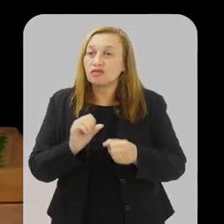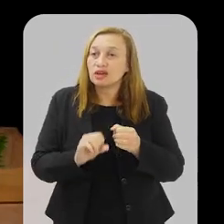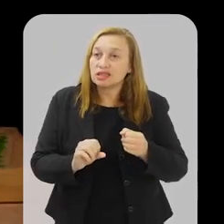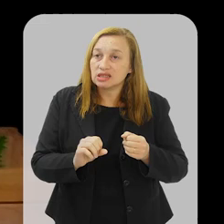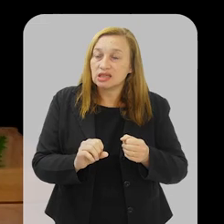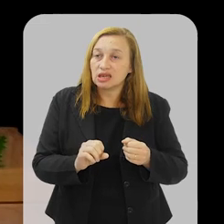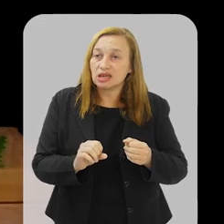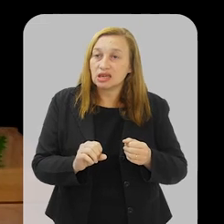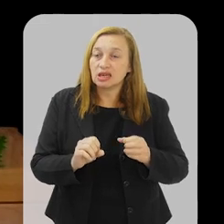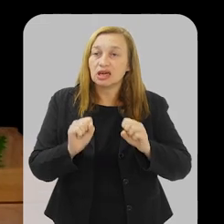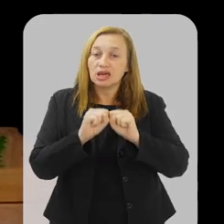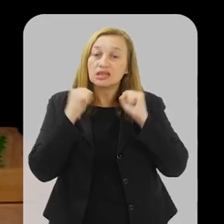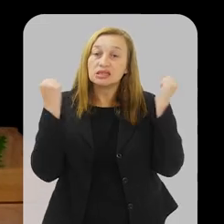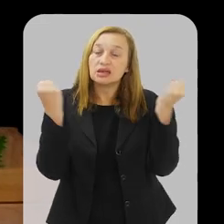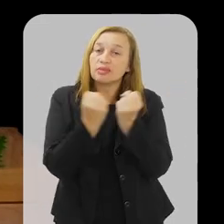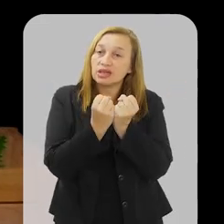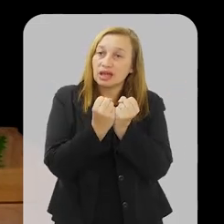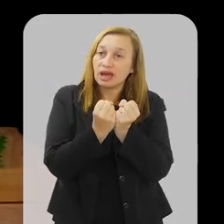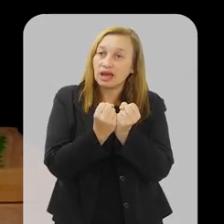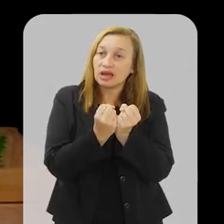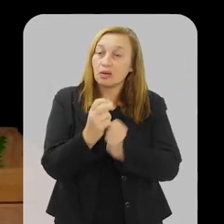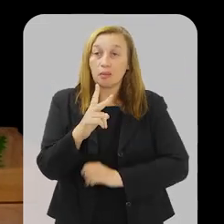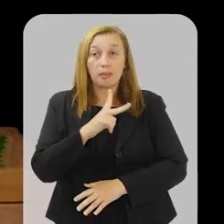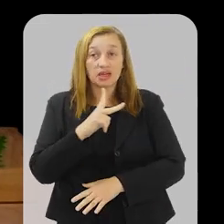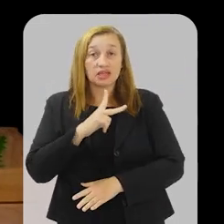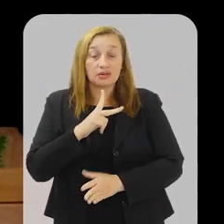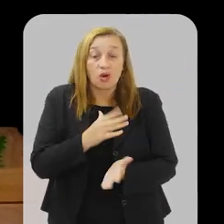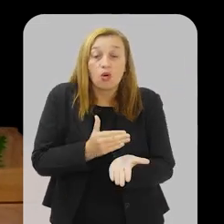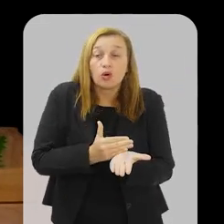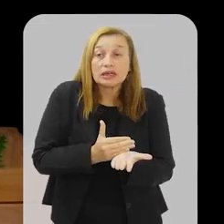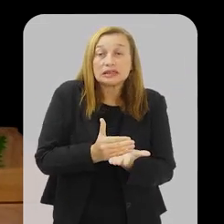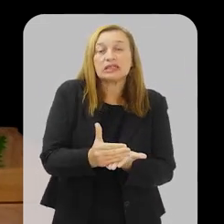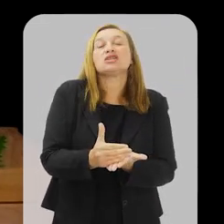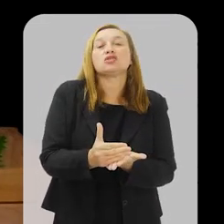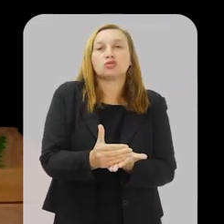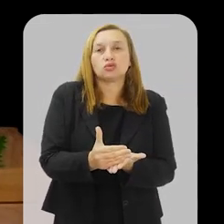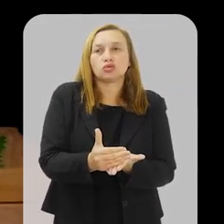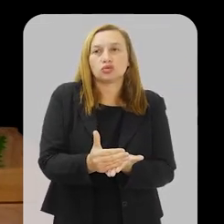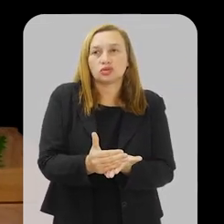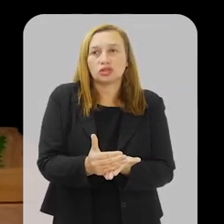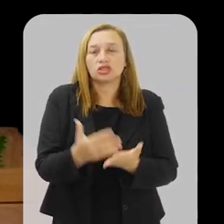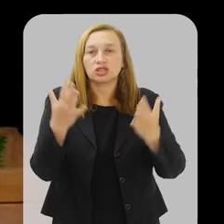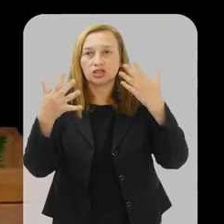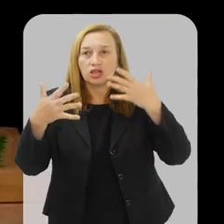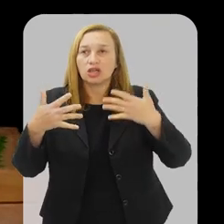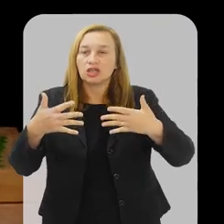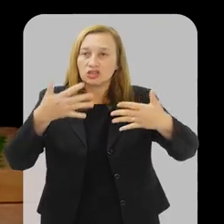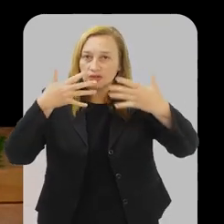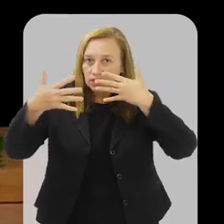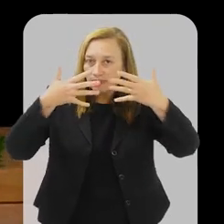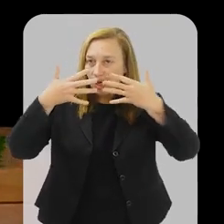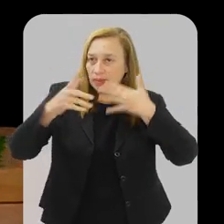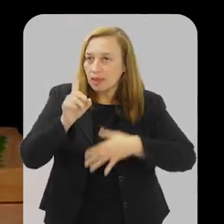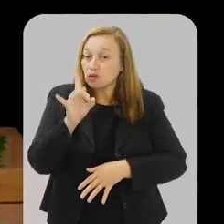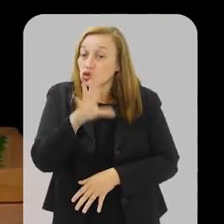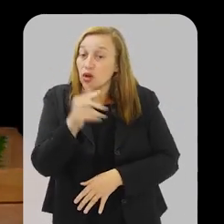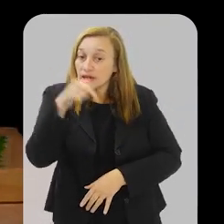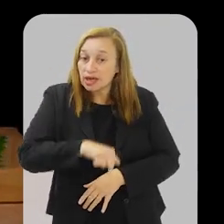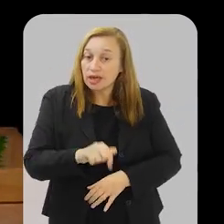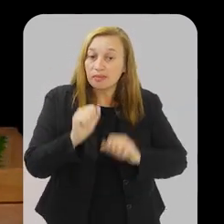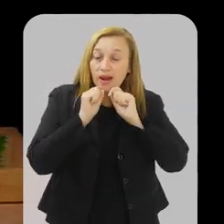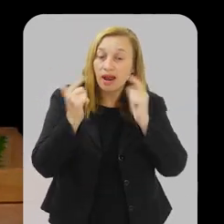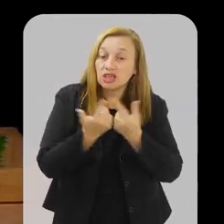autoridades nós vamos fazer realizar Esse seminário Esse seminário vai ser particularmente um pontapé inicial de grande